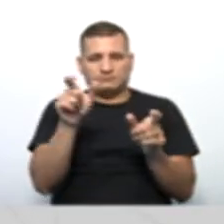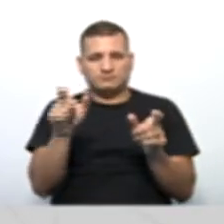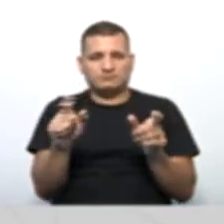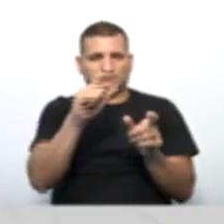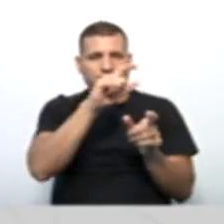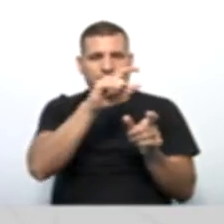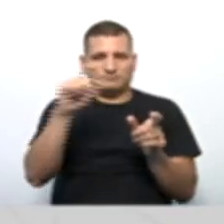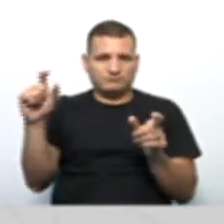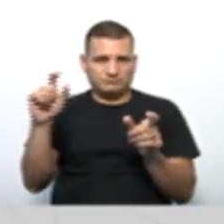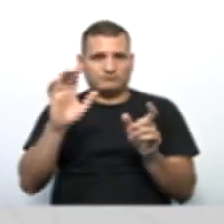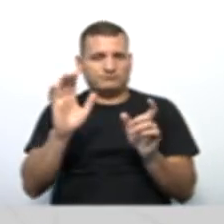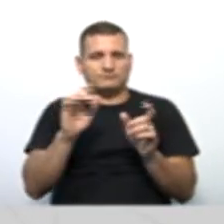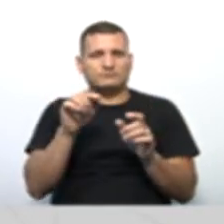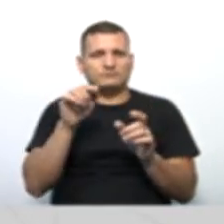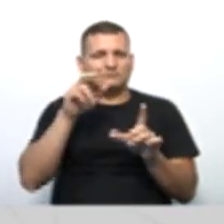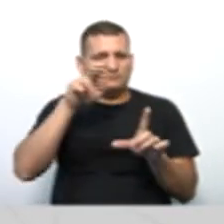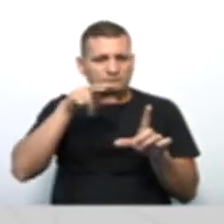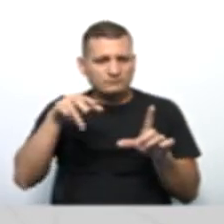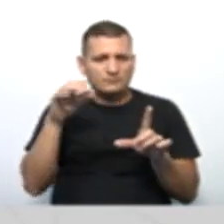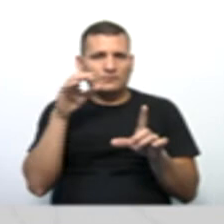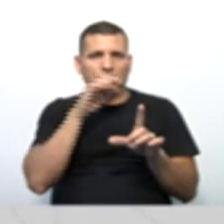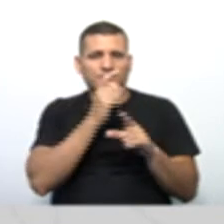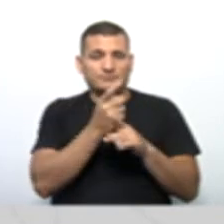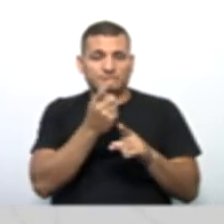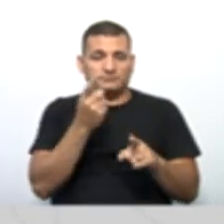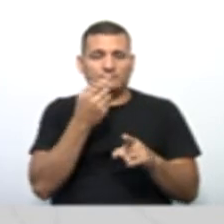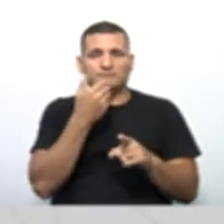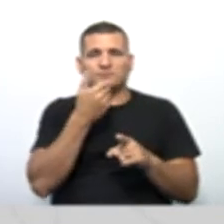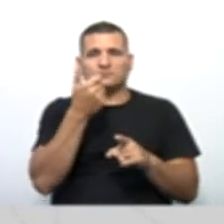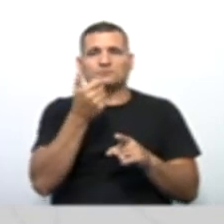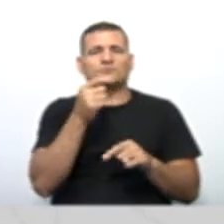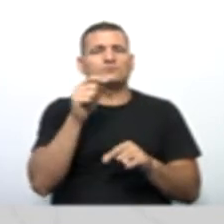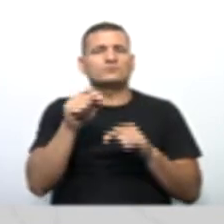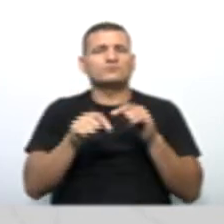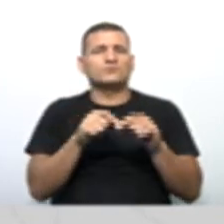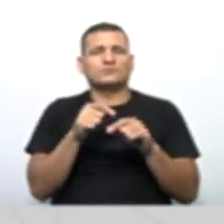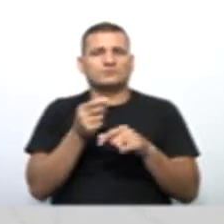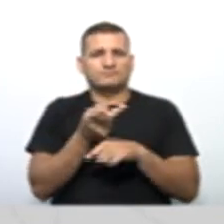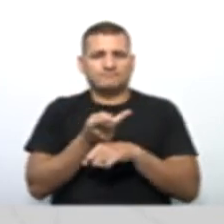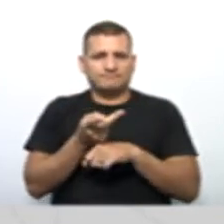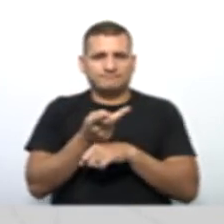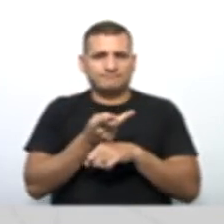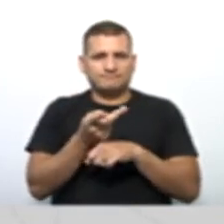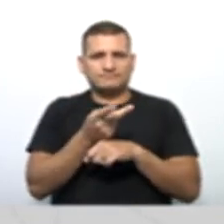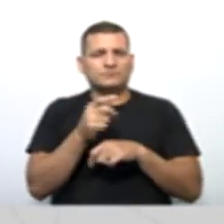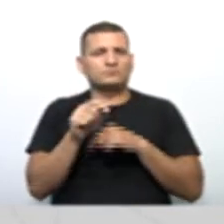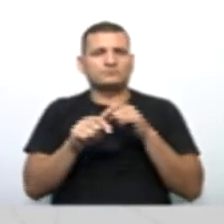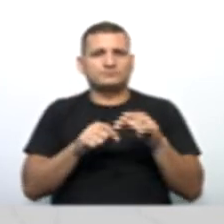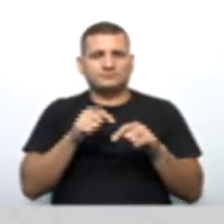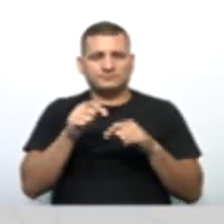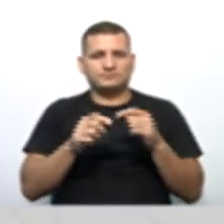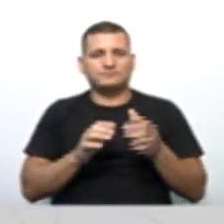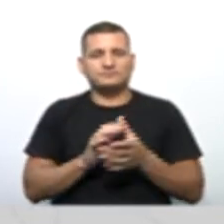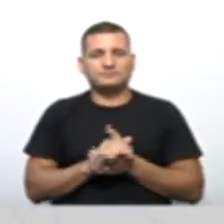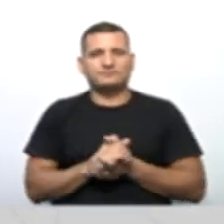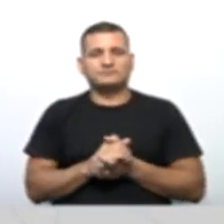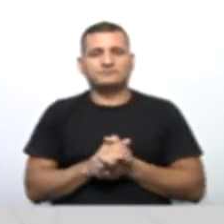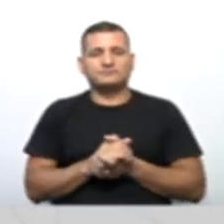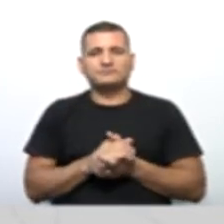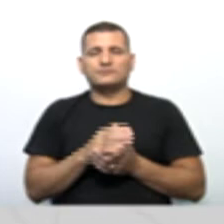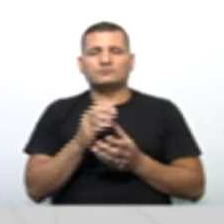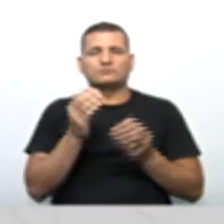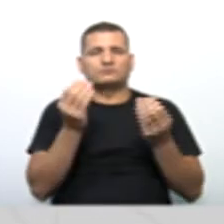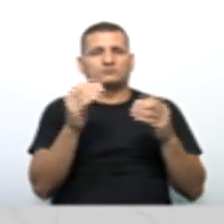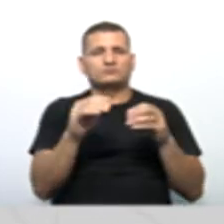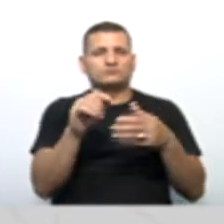identifica aquela leitura rápida ele identifique melhor o que ele precisa o que está procurando se você colocou a lista